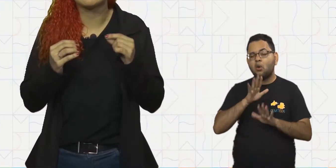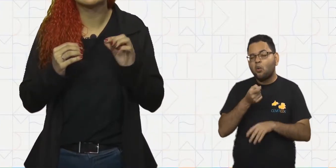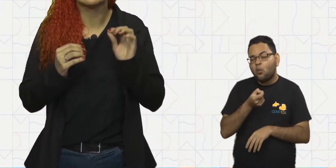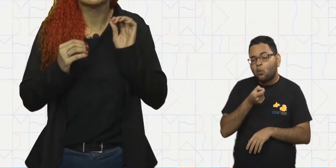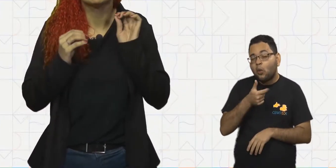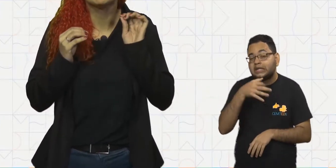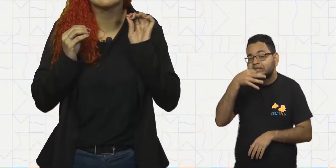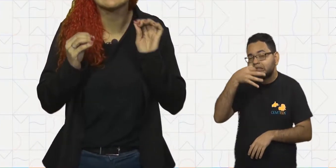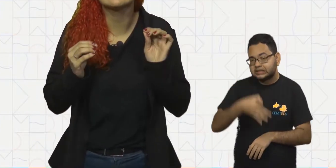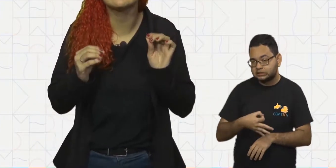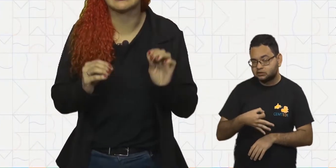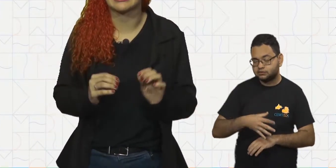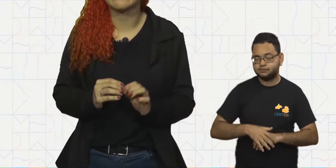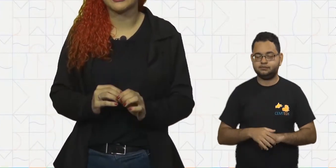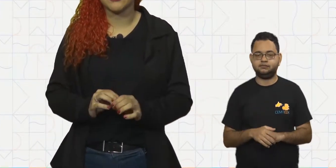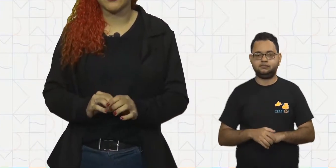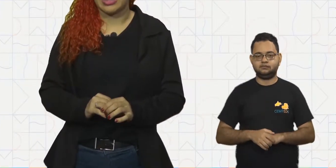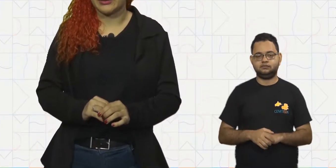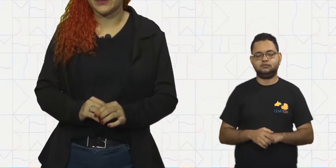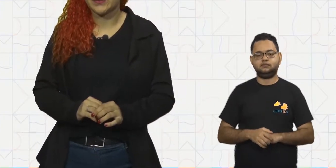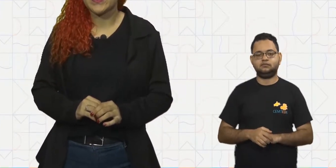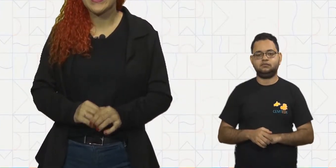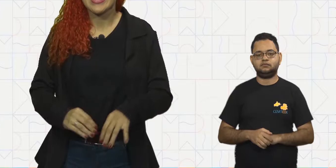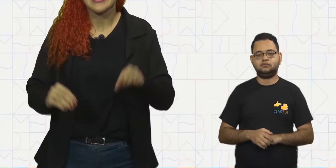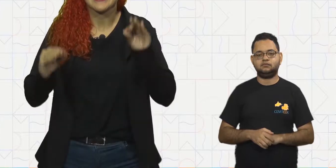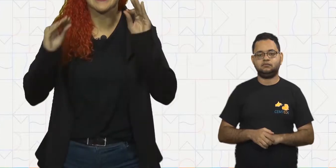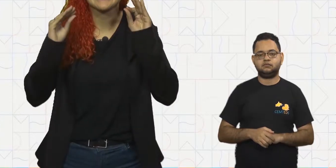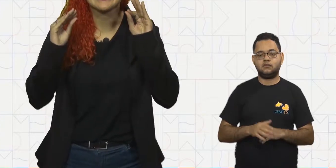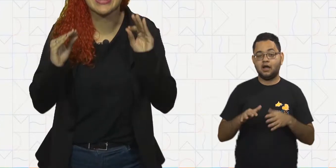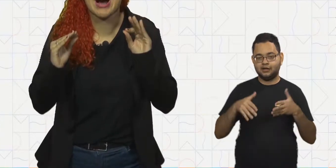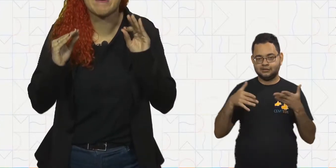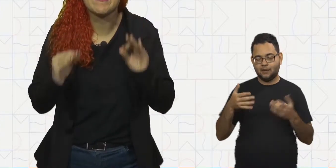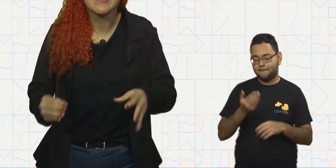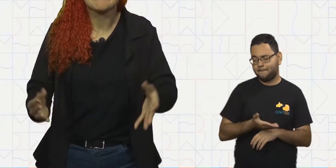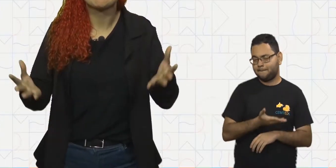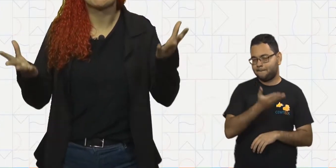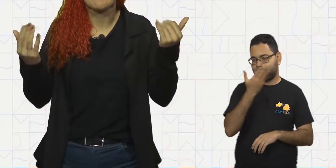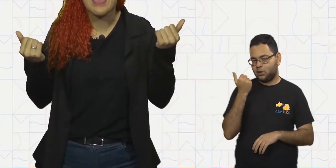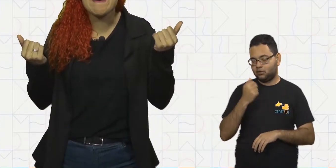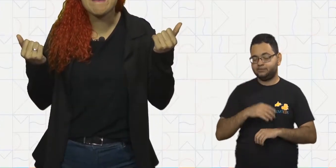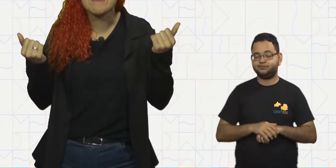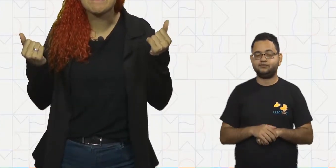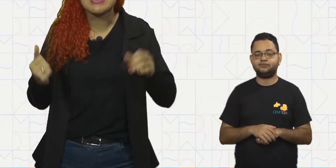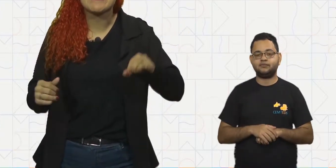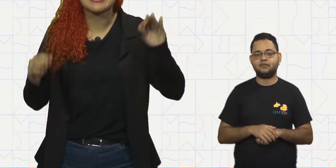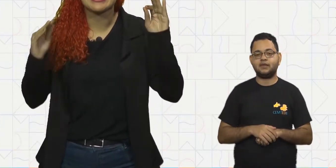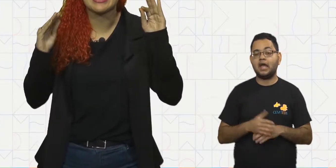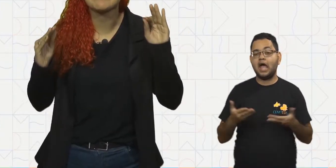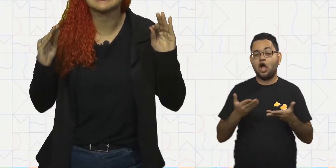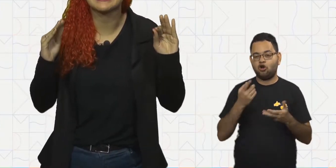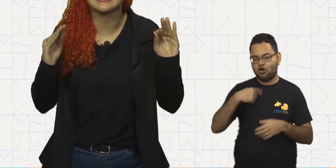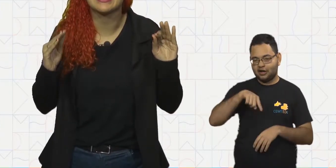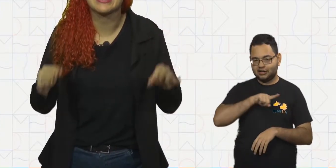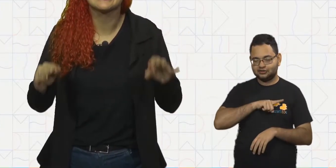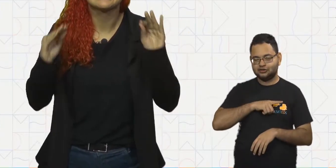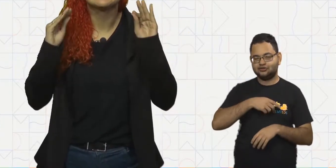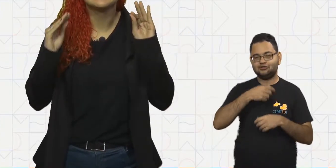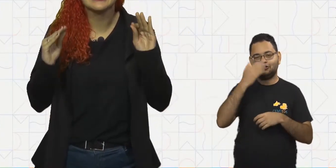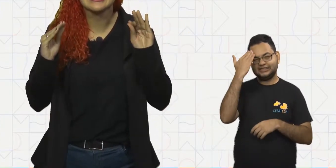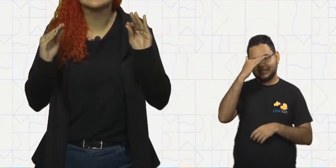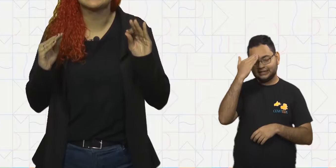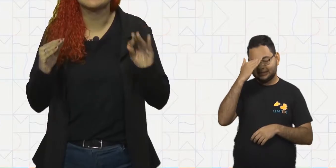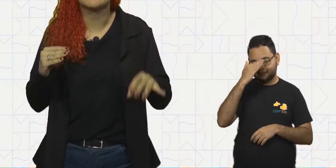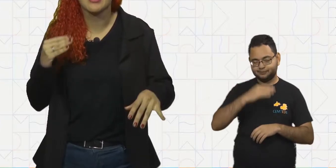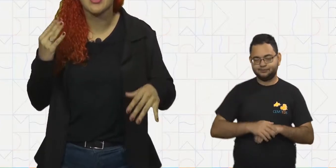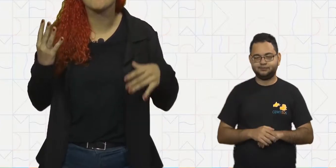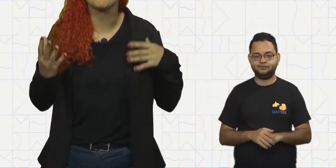aproximarmos do resultado de um fato então Venham comigo que iremos entender